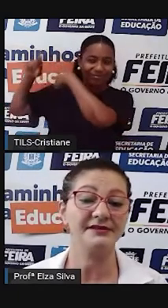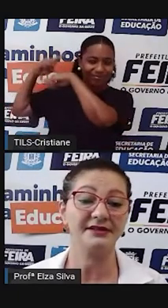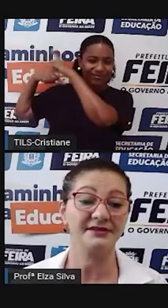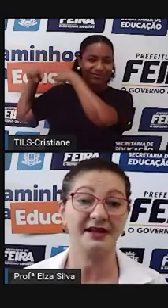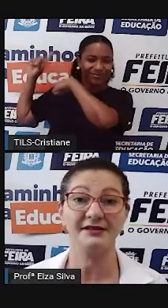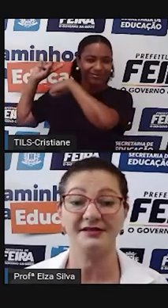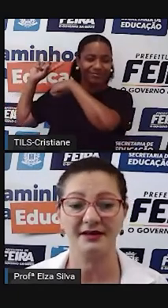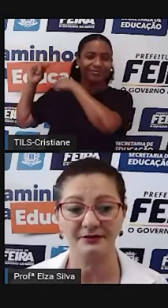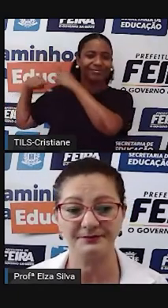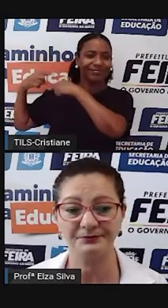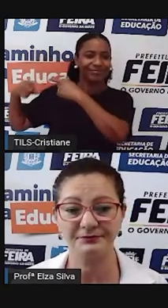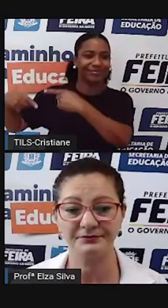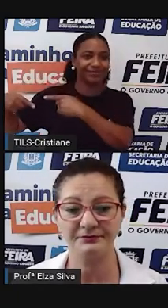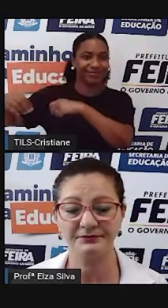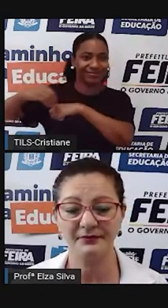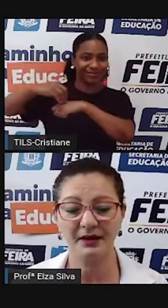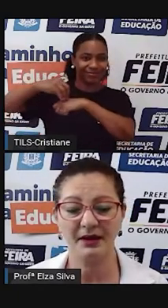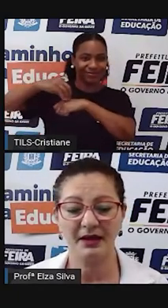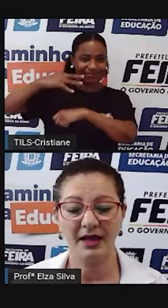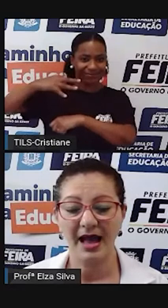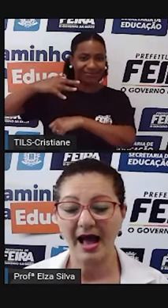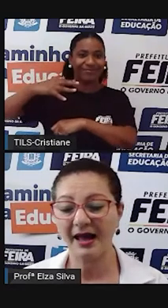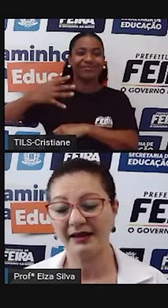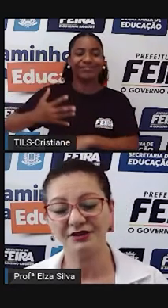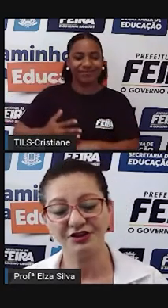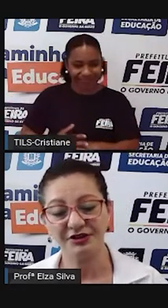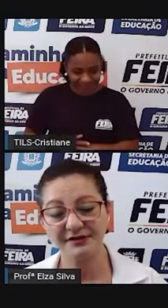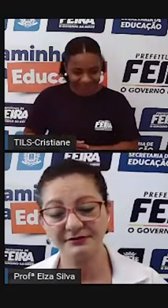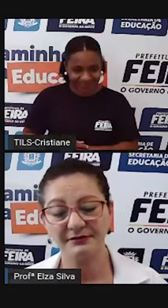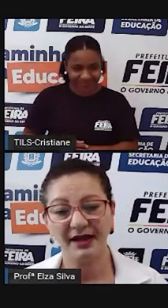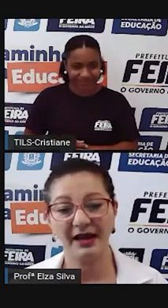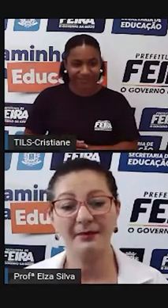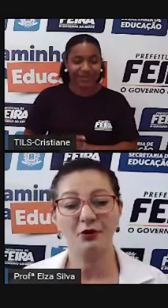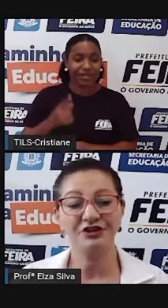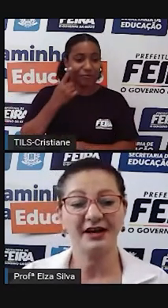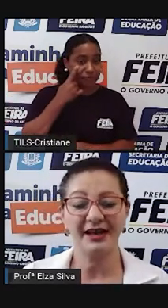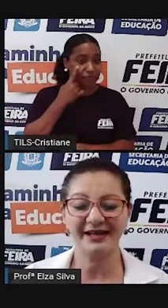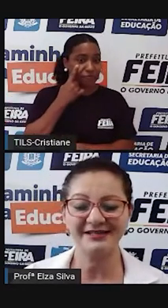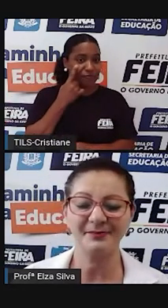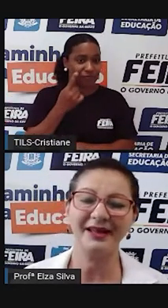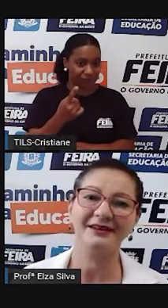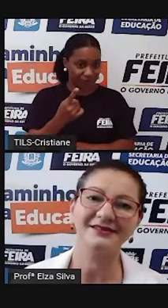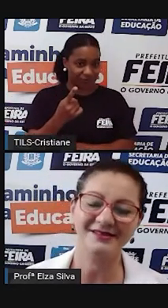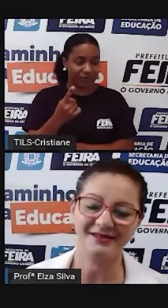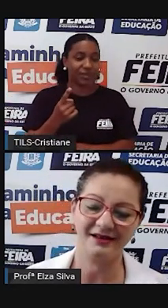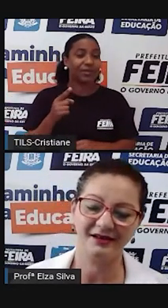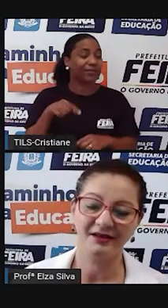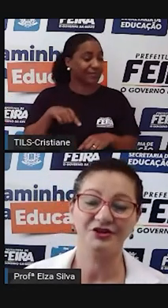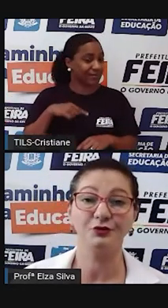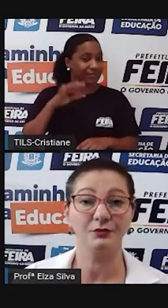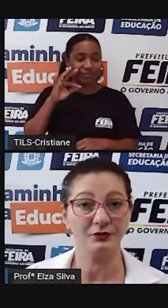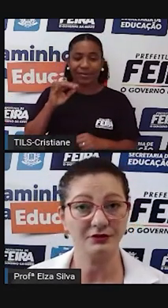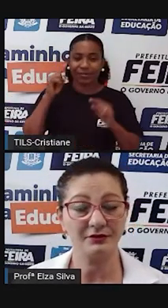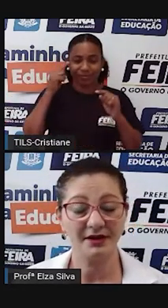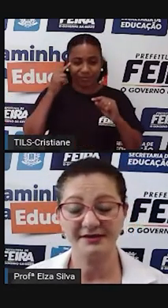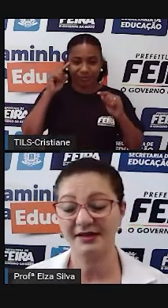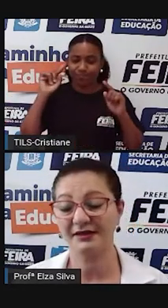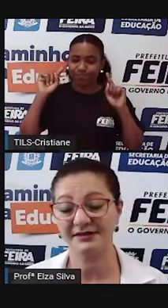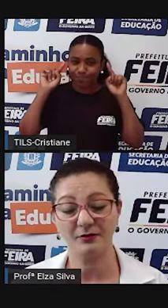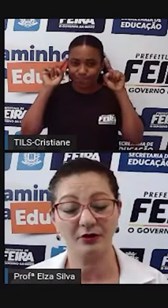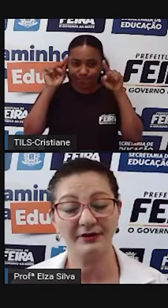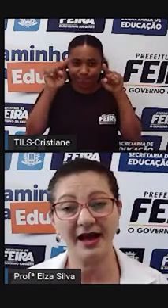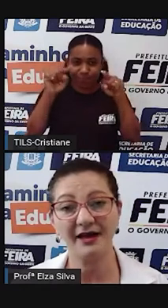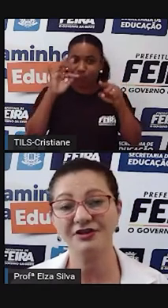meus ancestrais deram. Além disso, ela mostra esperança de um mundo